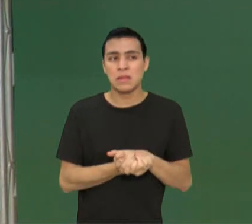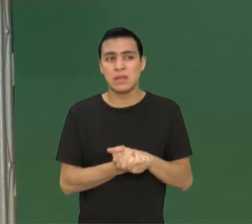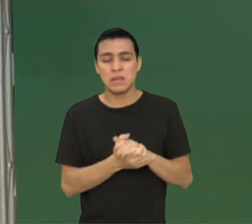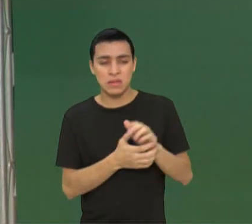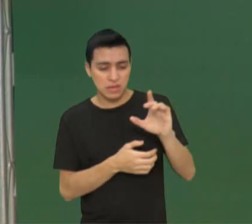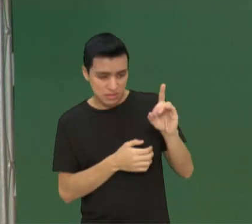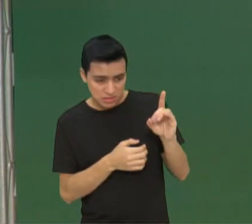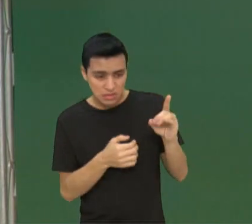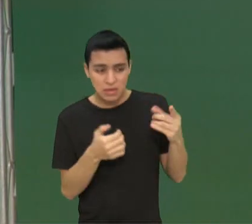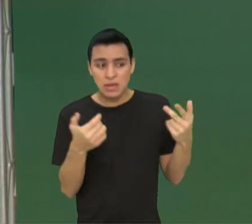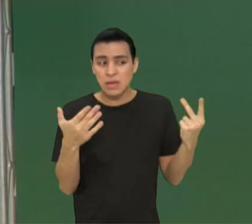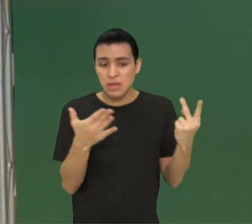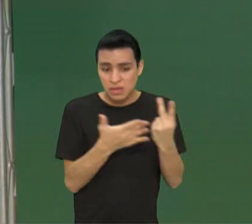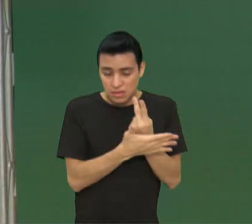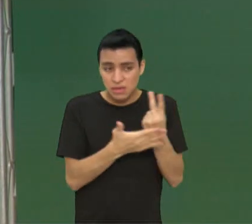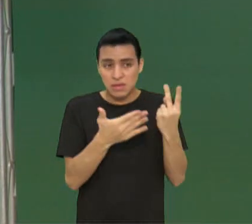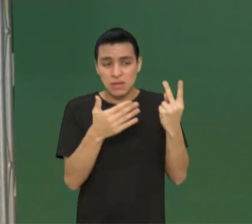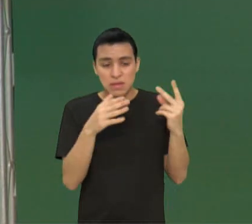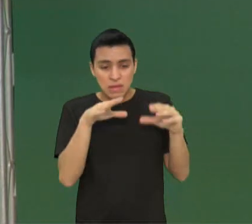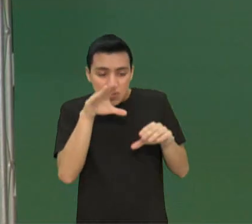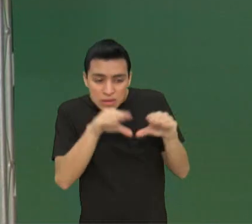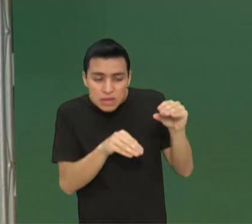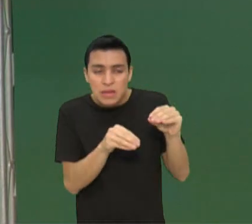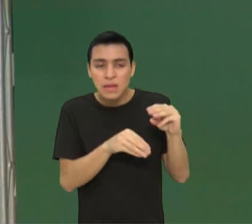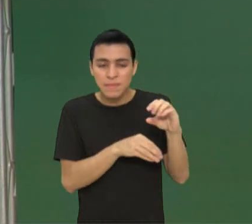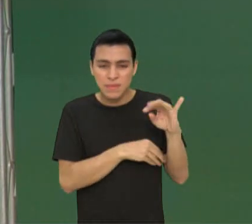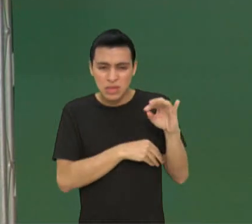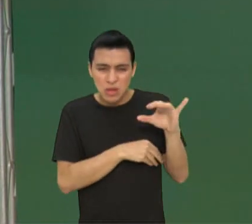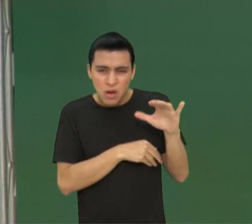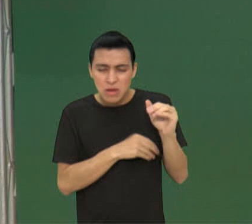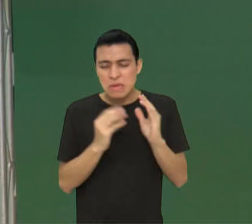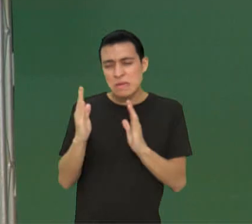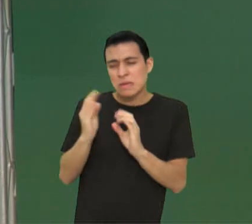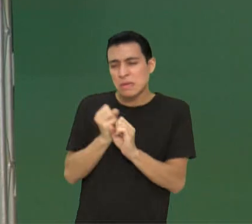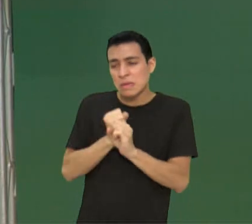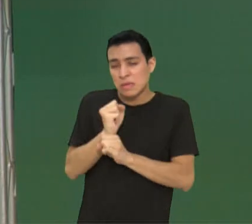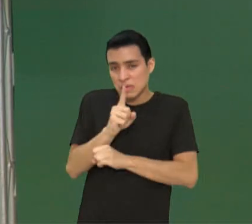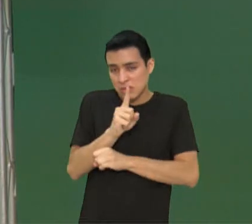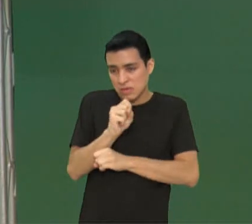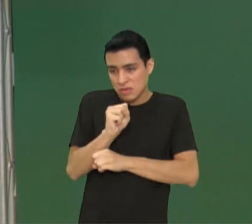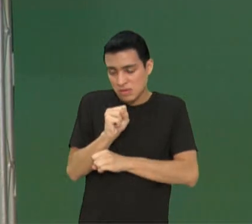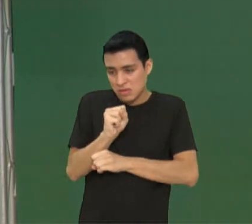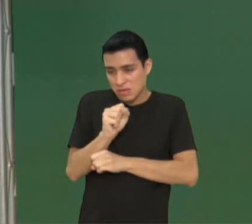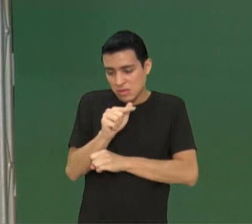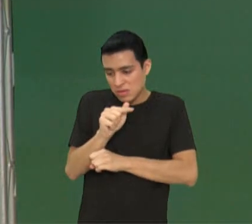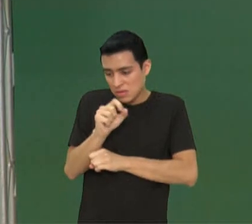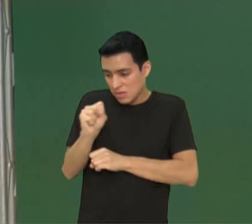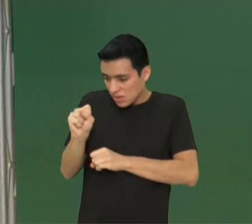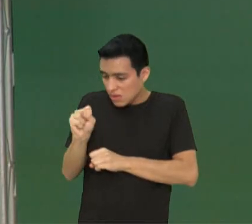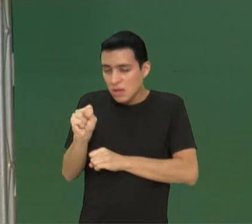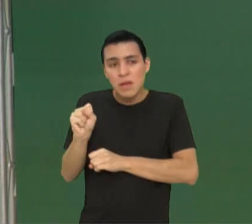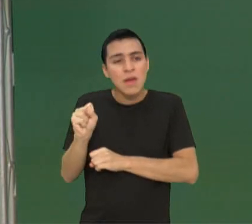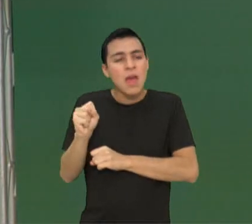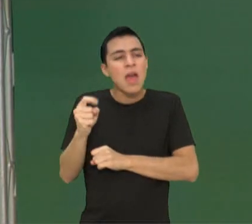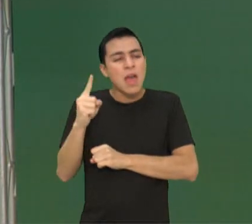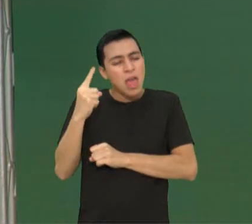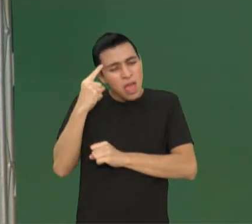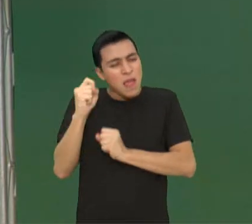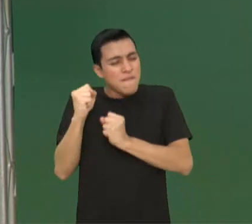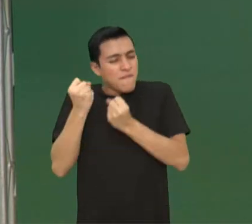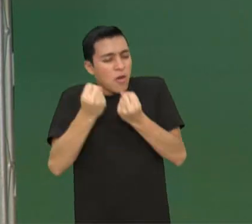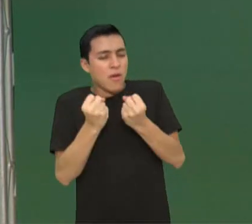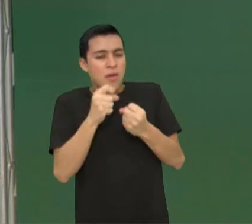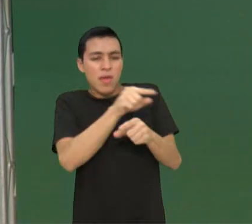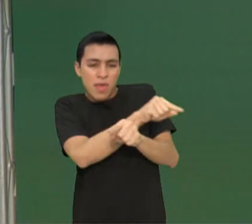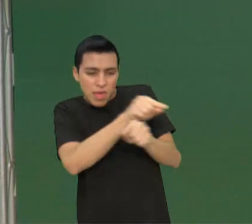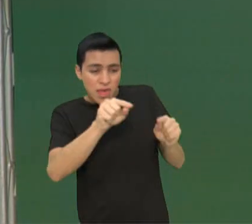De fenômenos da divisão mitótica feito por Walter Fleming, por volta de 1878, reforçou a ideia de que todas as